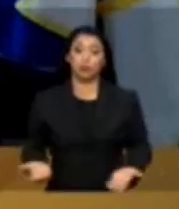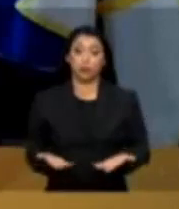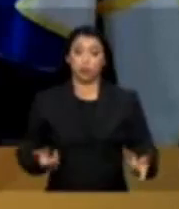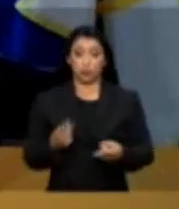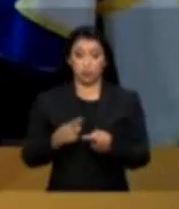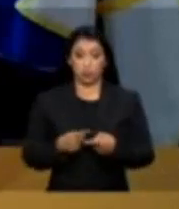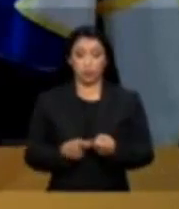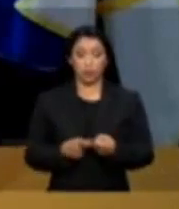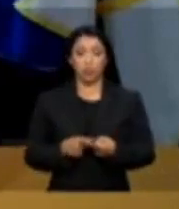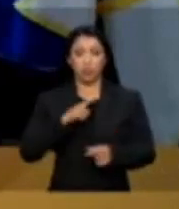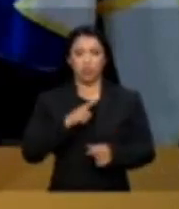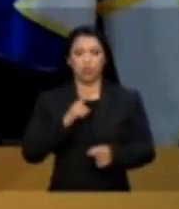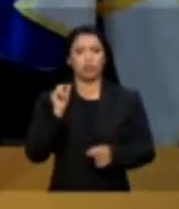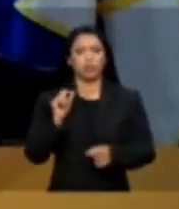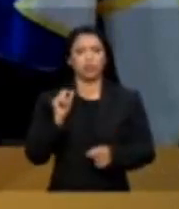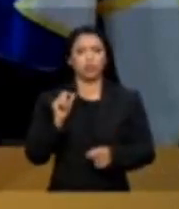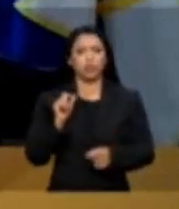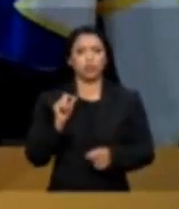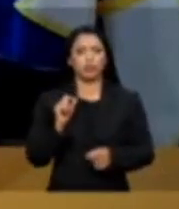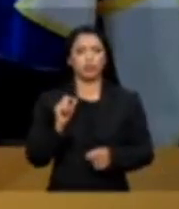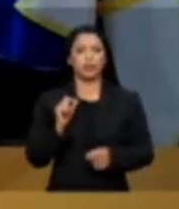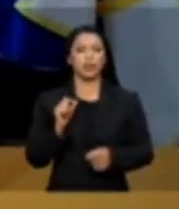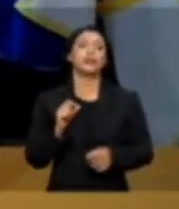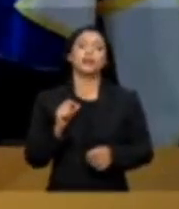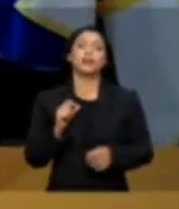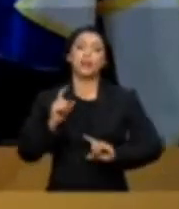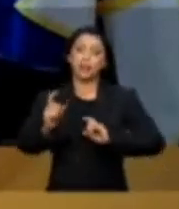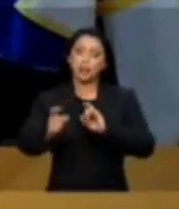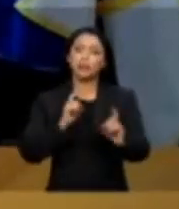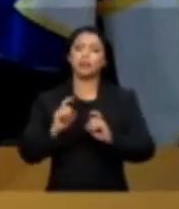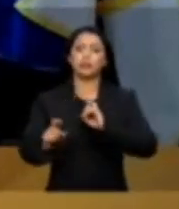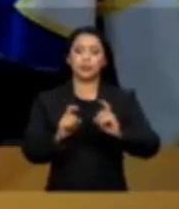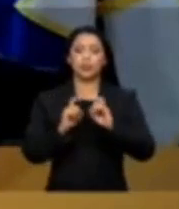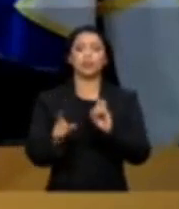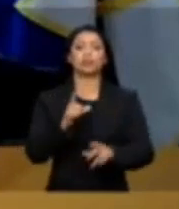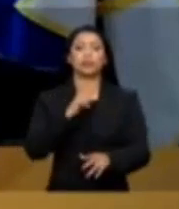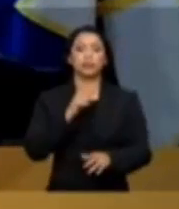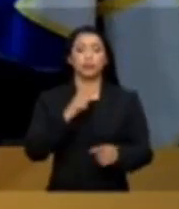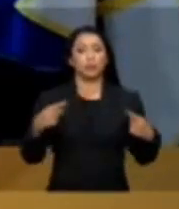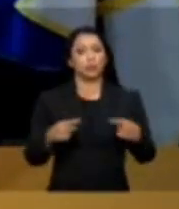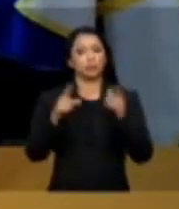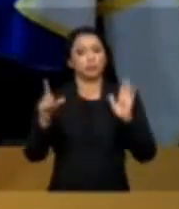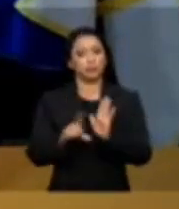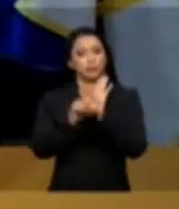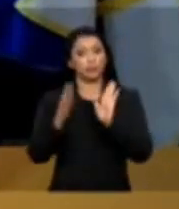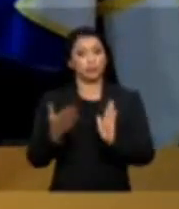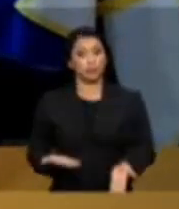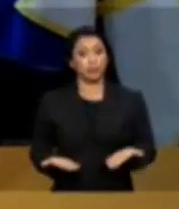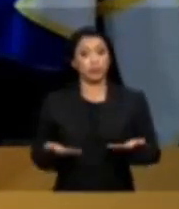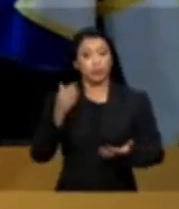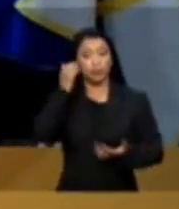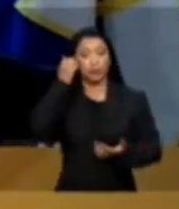porque milita em favor dos atos administrativos que gozam da presunção de legitimidade. Seja como